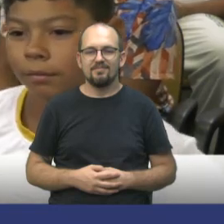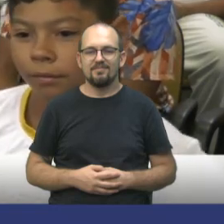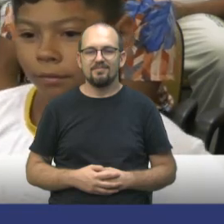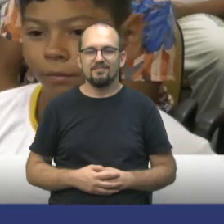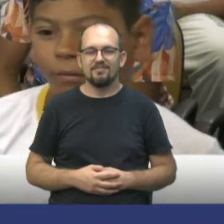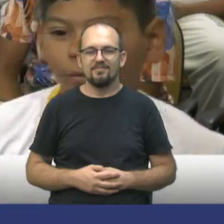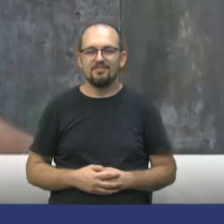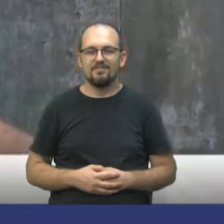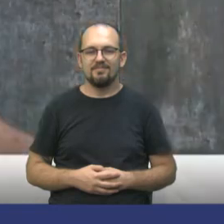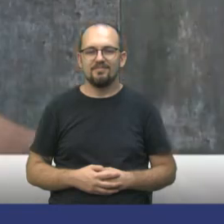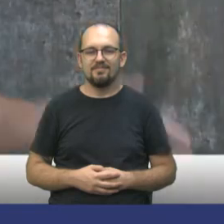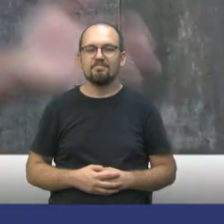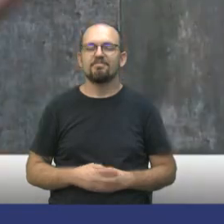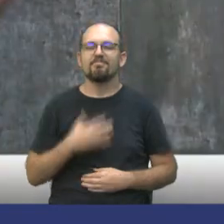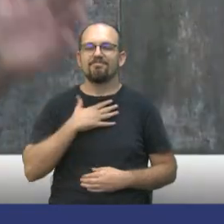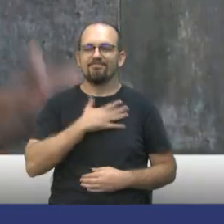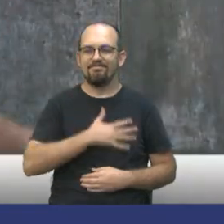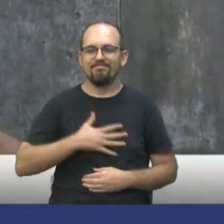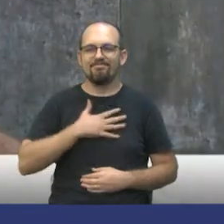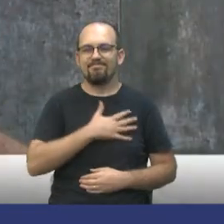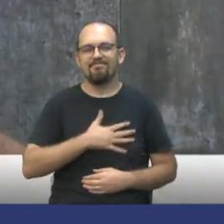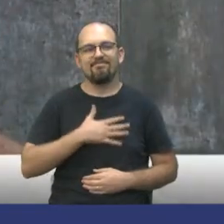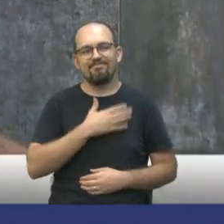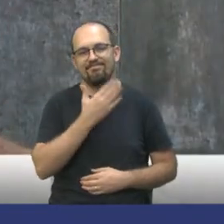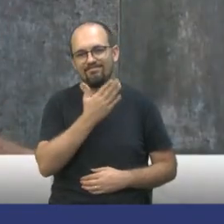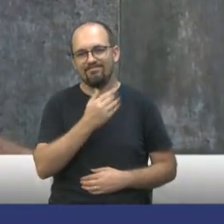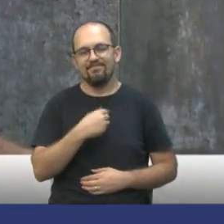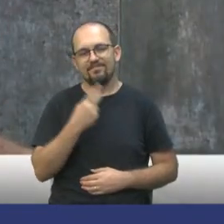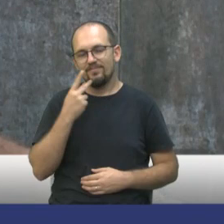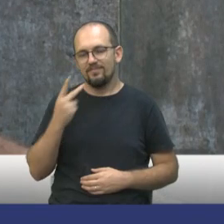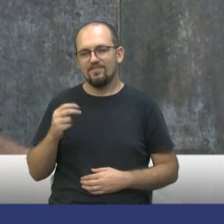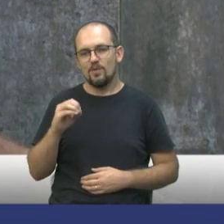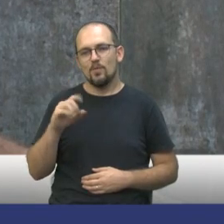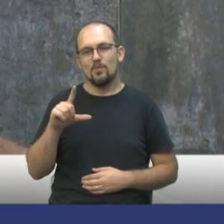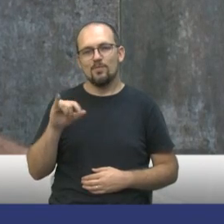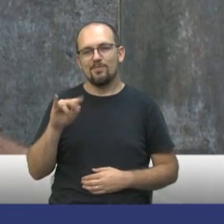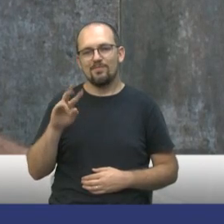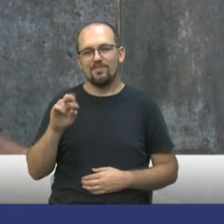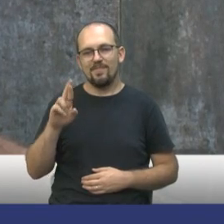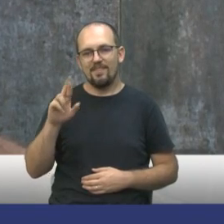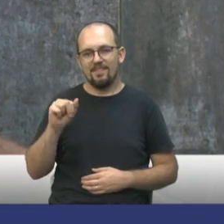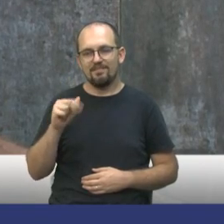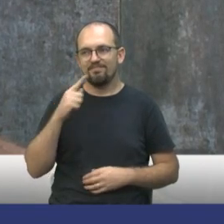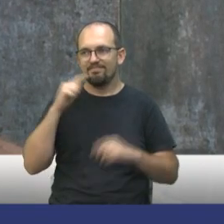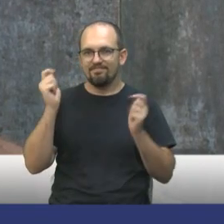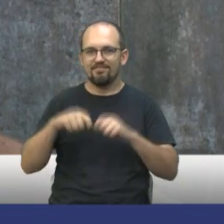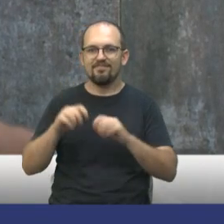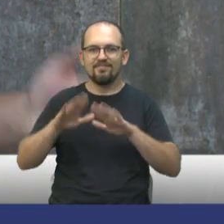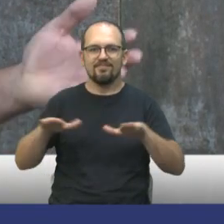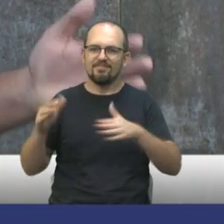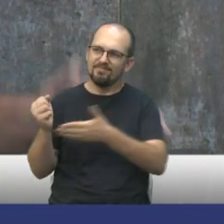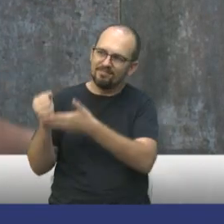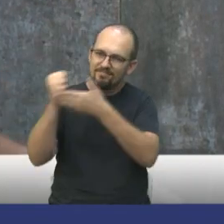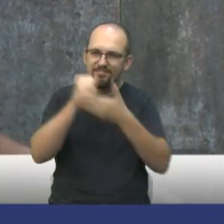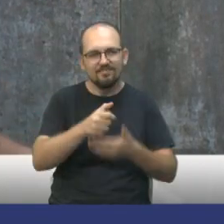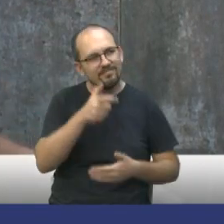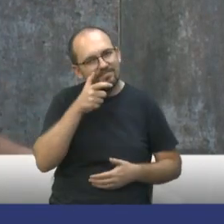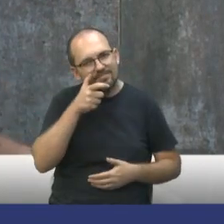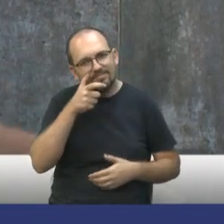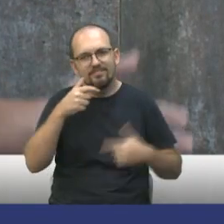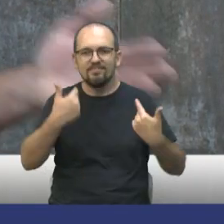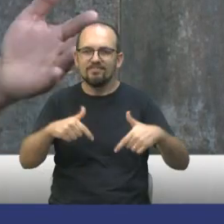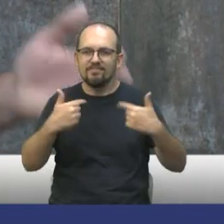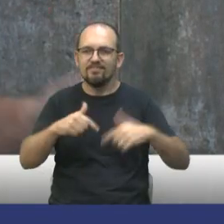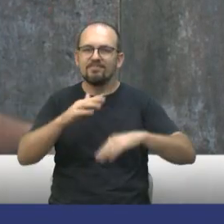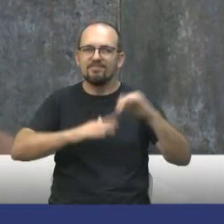É um prazer, eu falei para o Oliveira poder trazer o pessoal aqui, as crianças, para estar vendo também os trabalhos que a gente